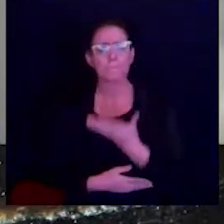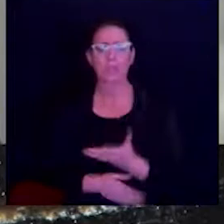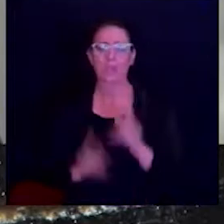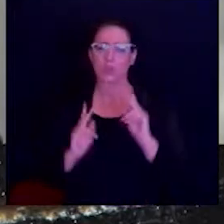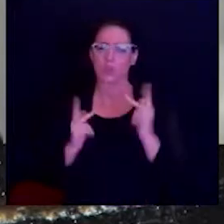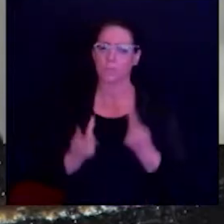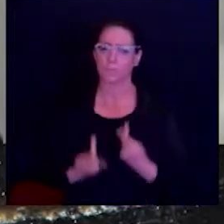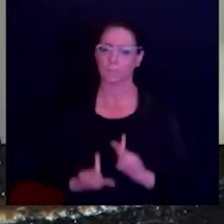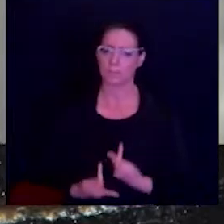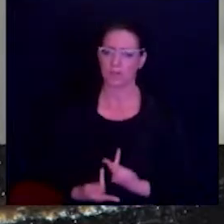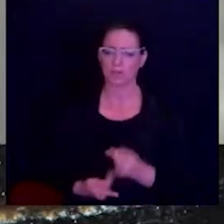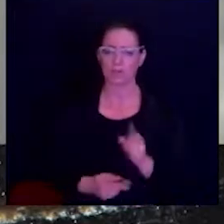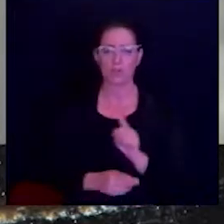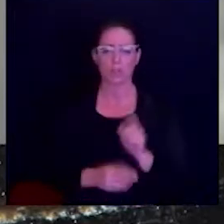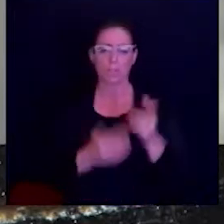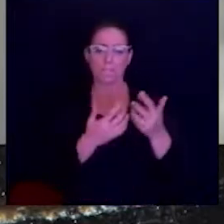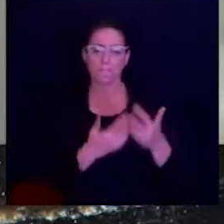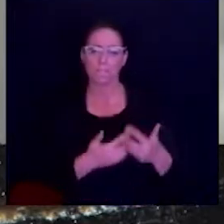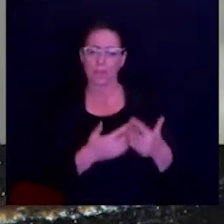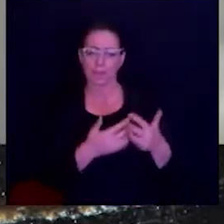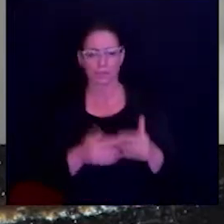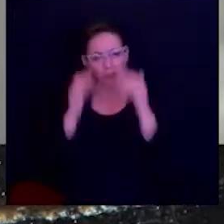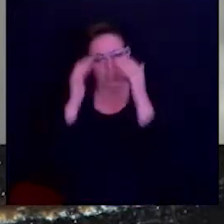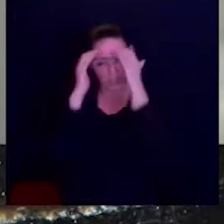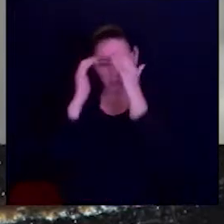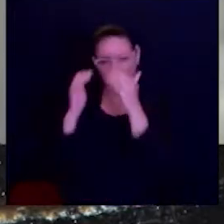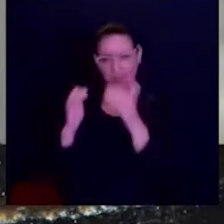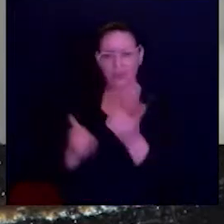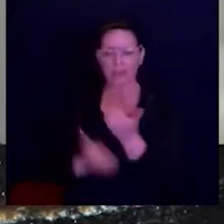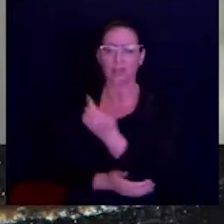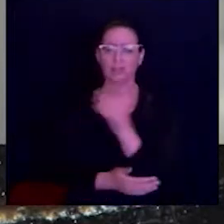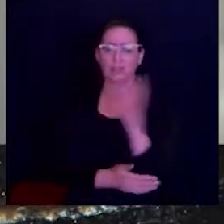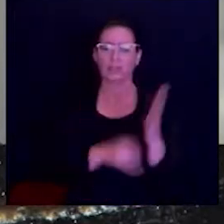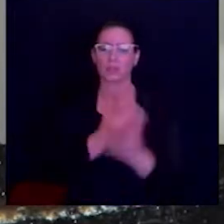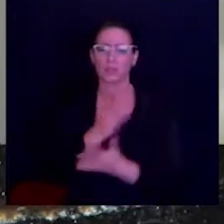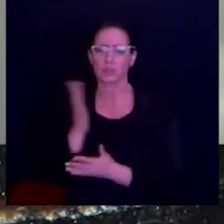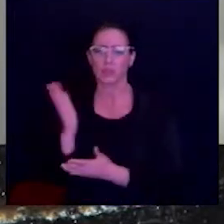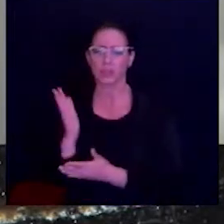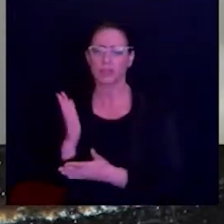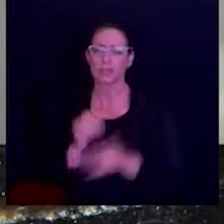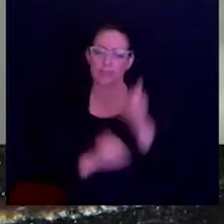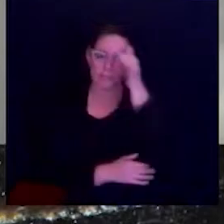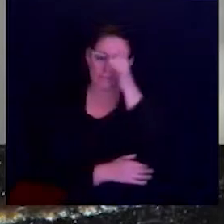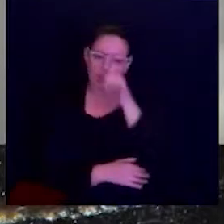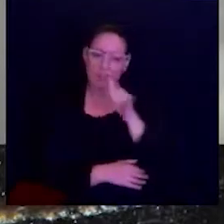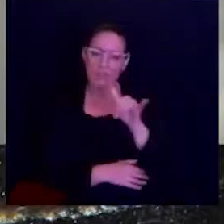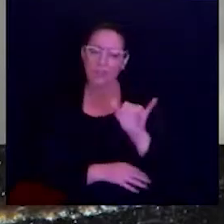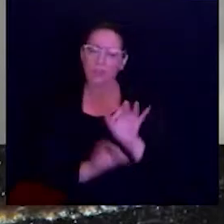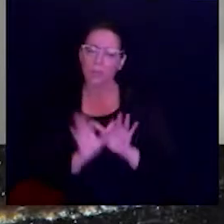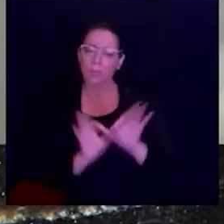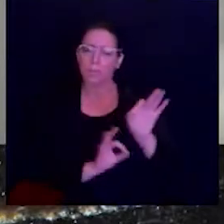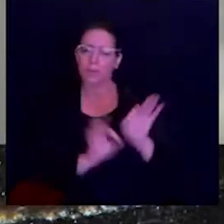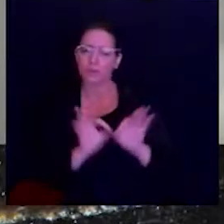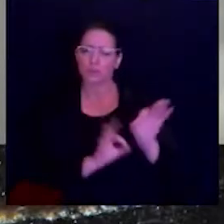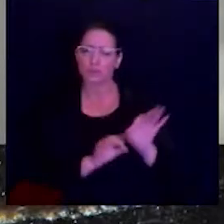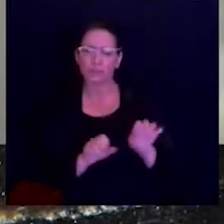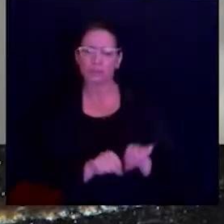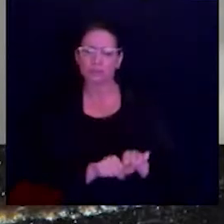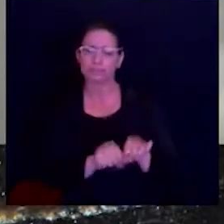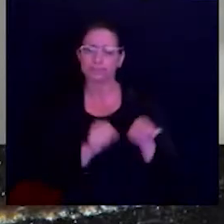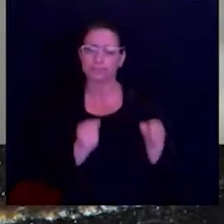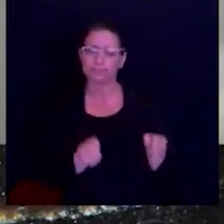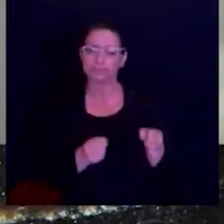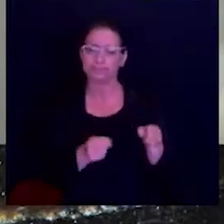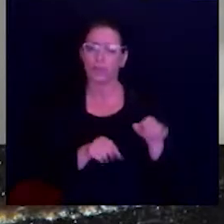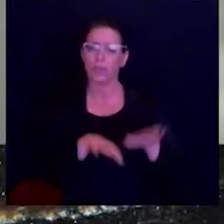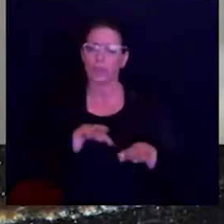máquina. Respeitarei a natureza, evitando projetar ou construir equipamentos que destruam o